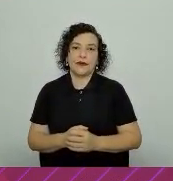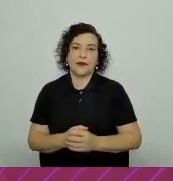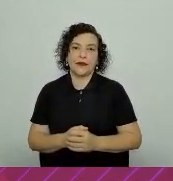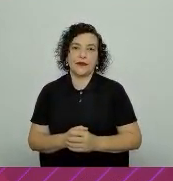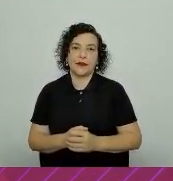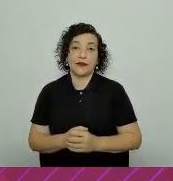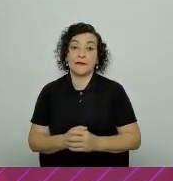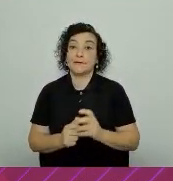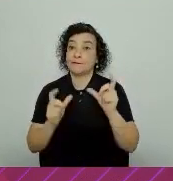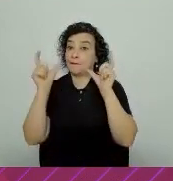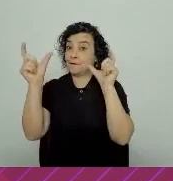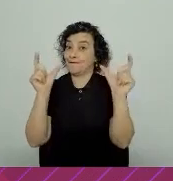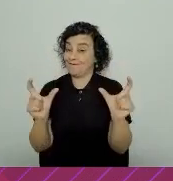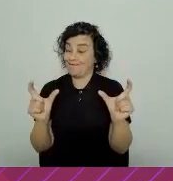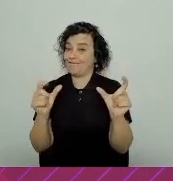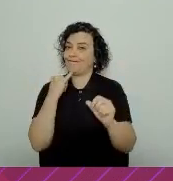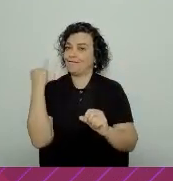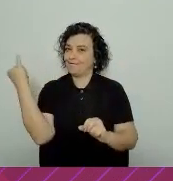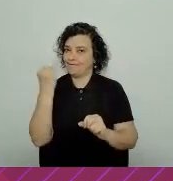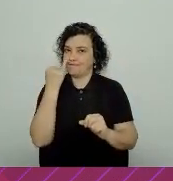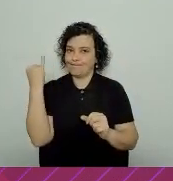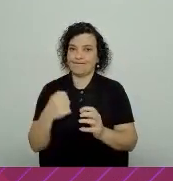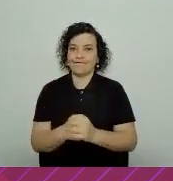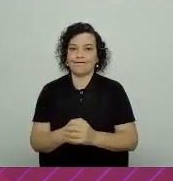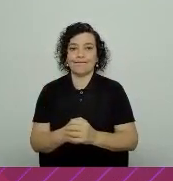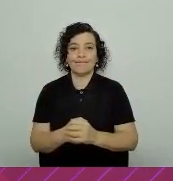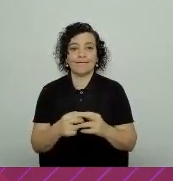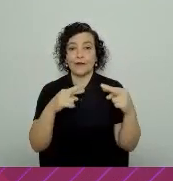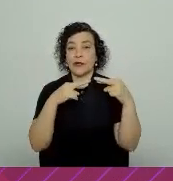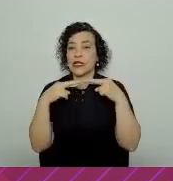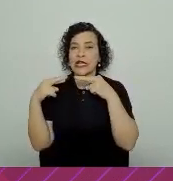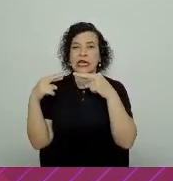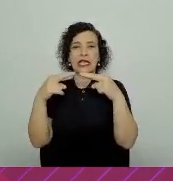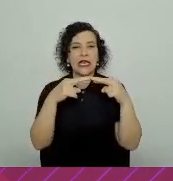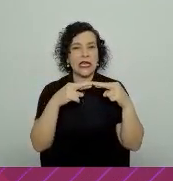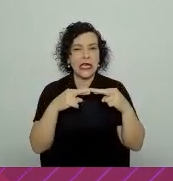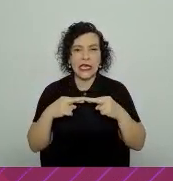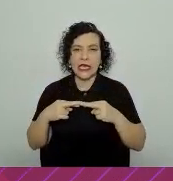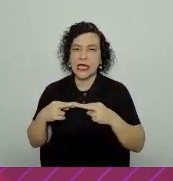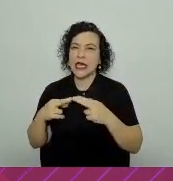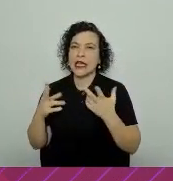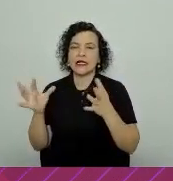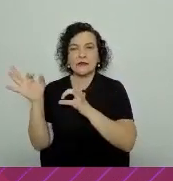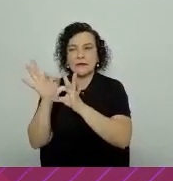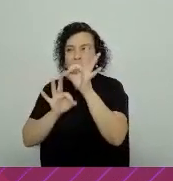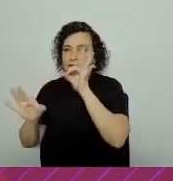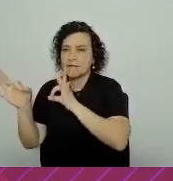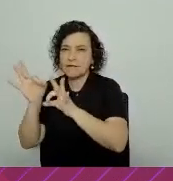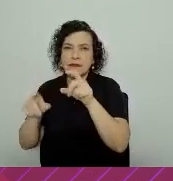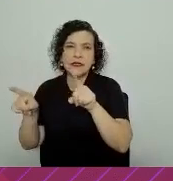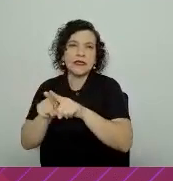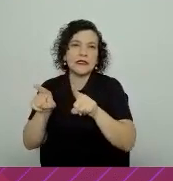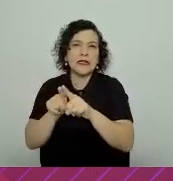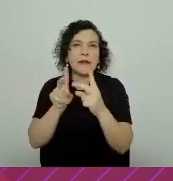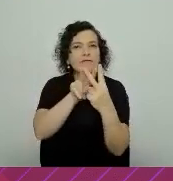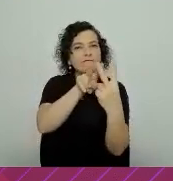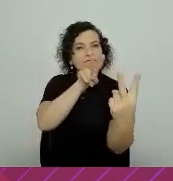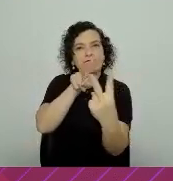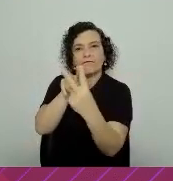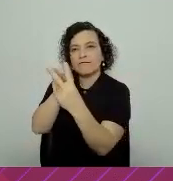palavras-chaves aqui rede interoperável massivamente dimensionados mundos virtuais